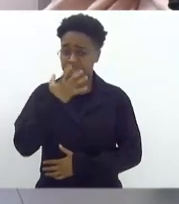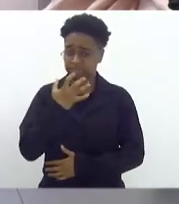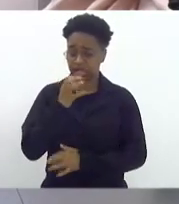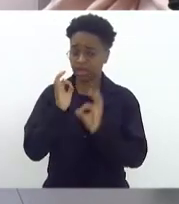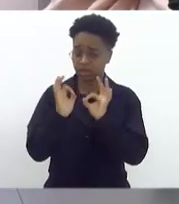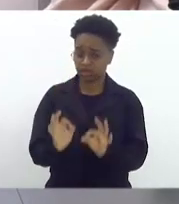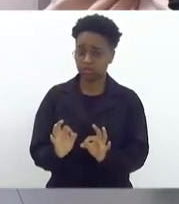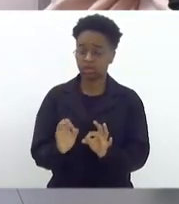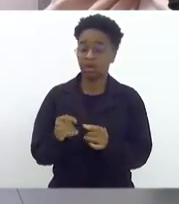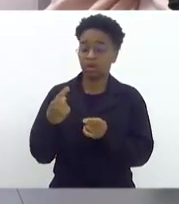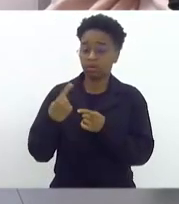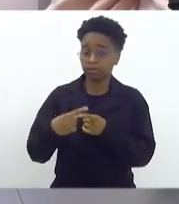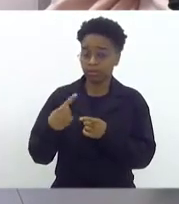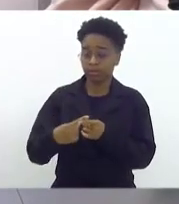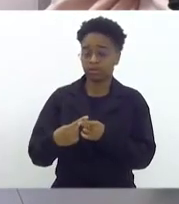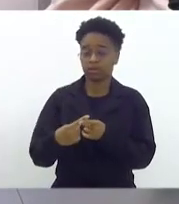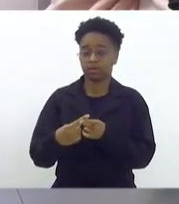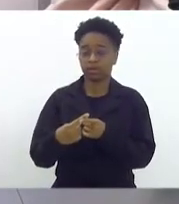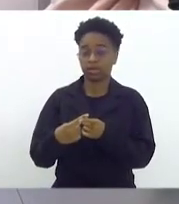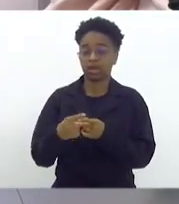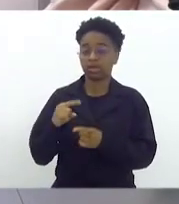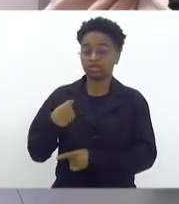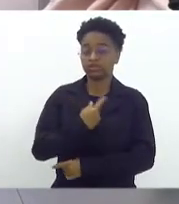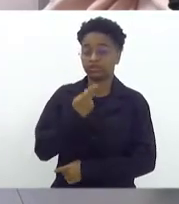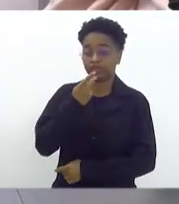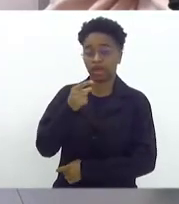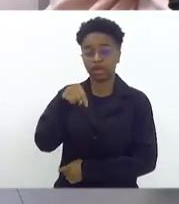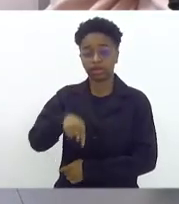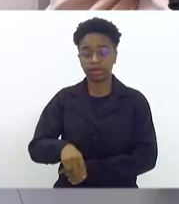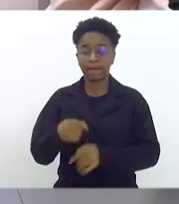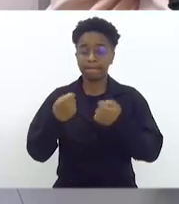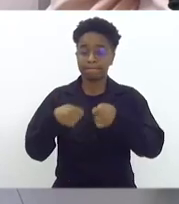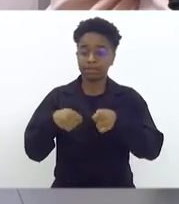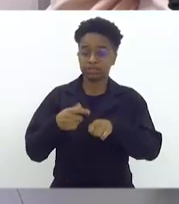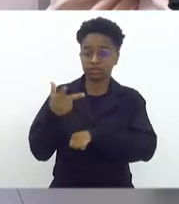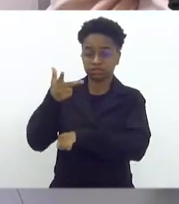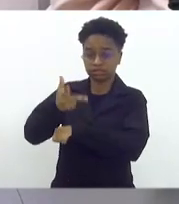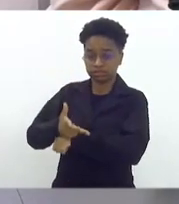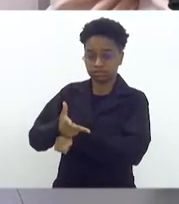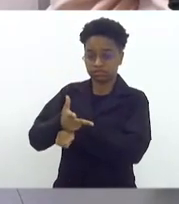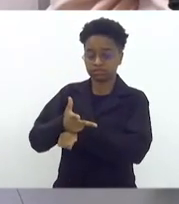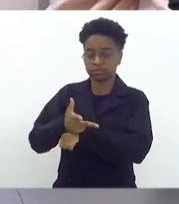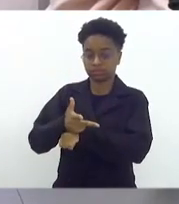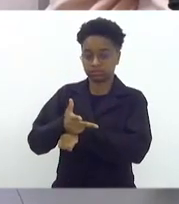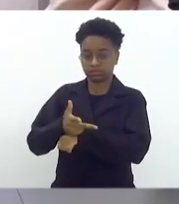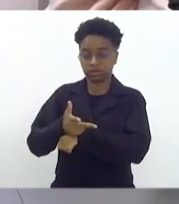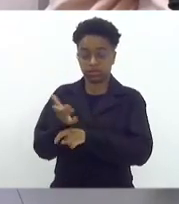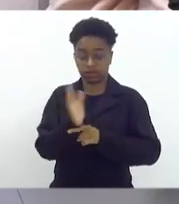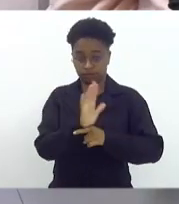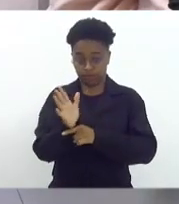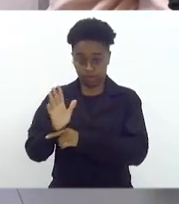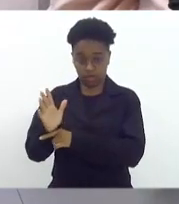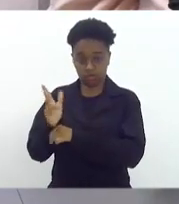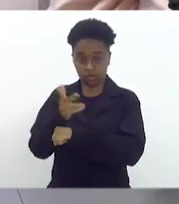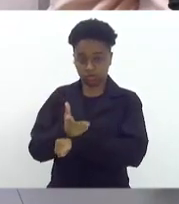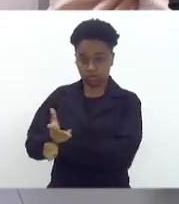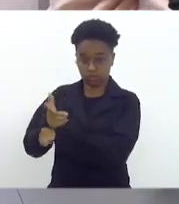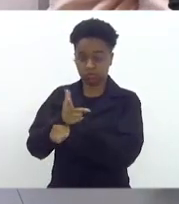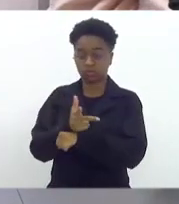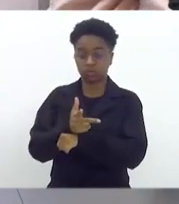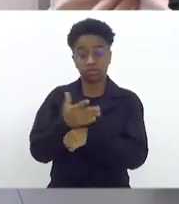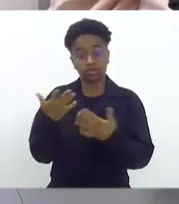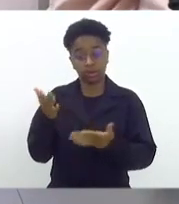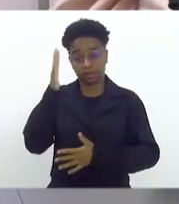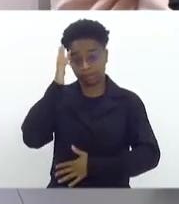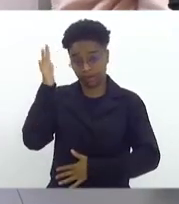isso é você né se a gente tá aqui falando que precisa de uma câmera de vídeo né com a pele